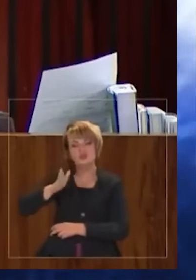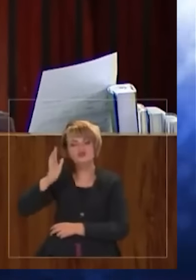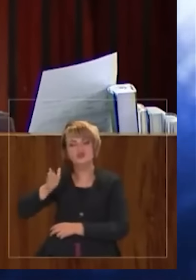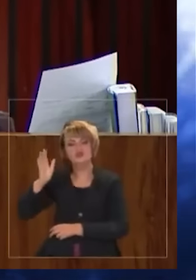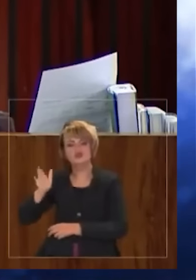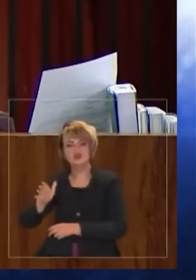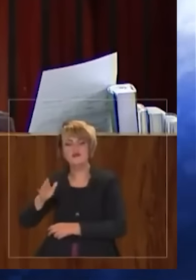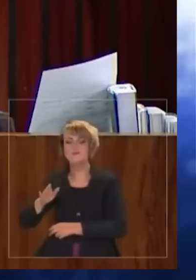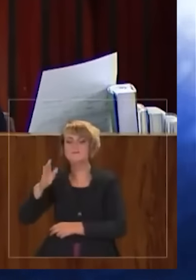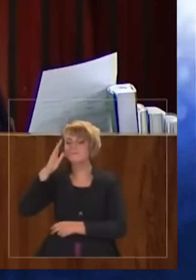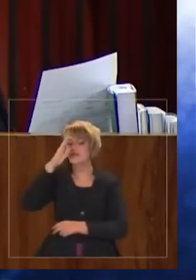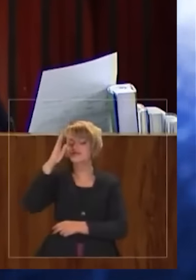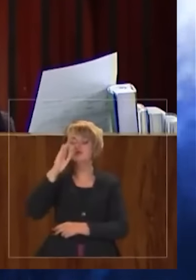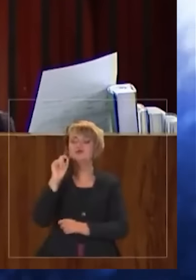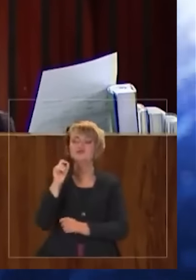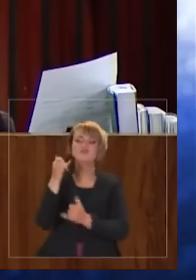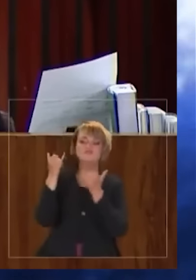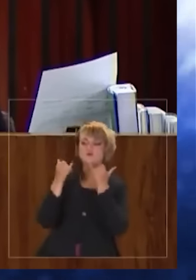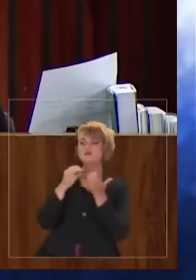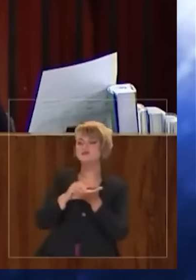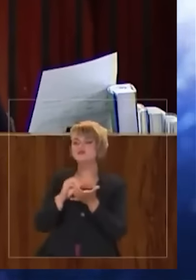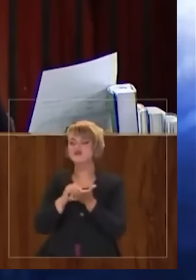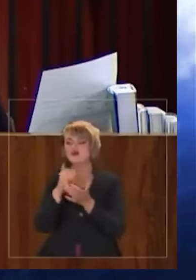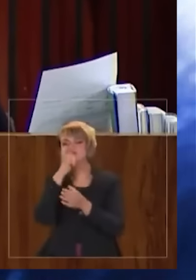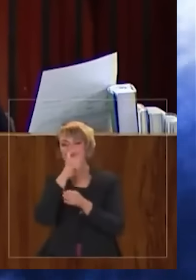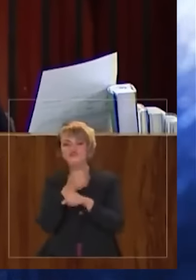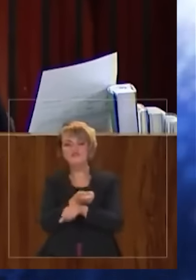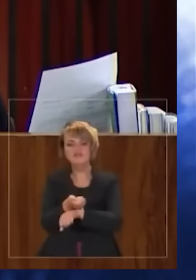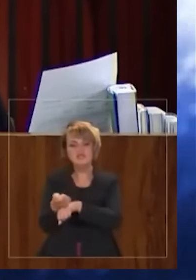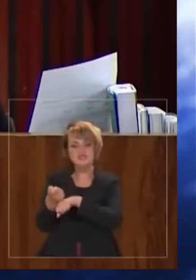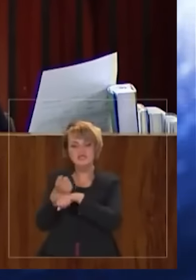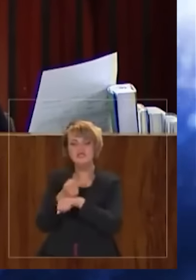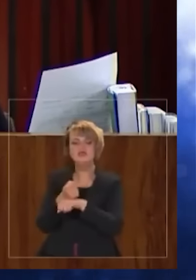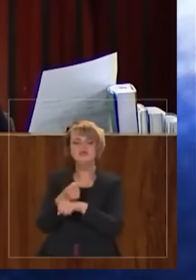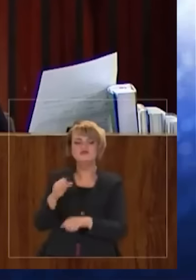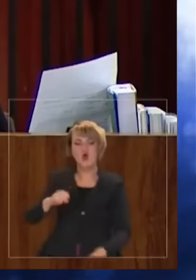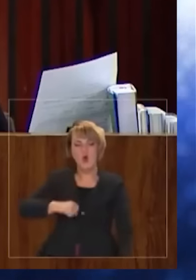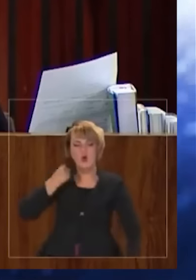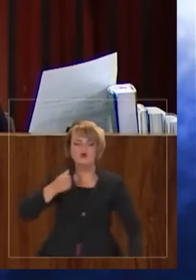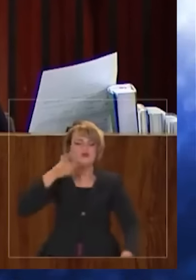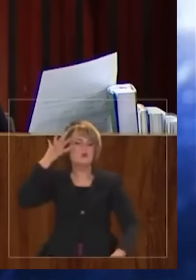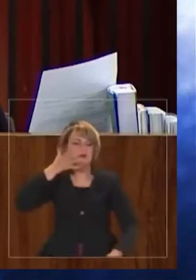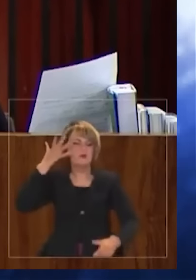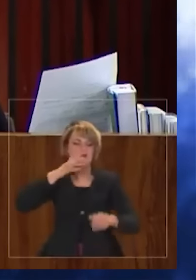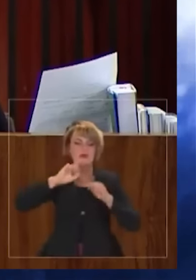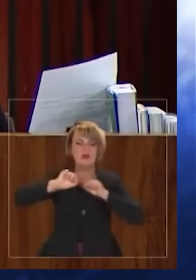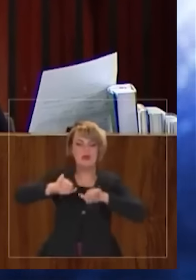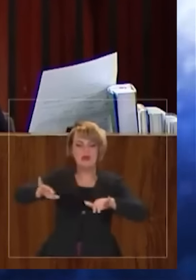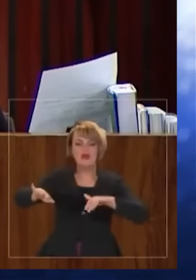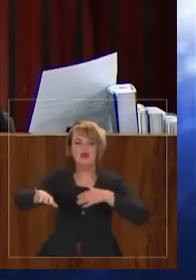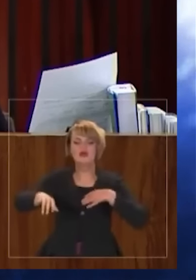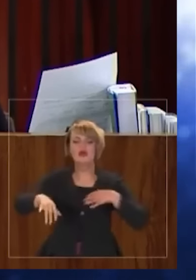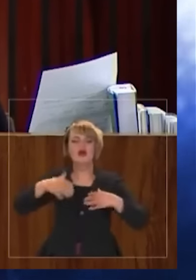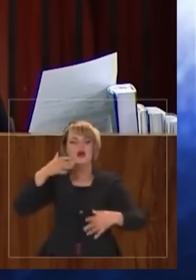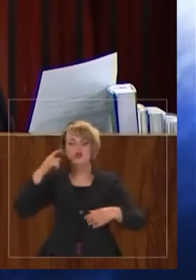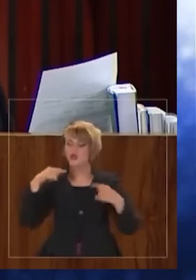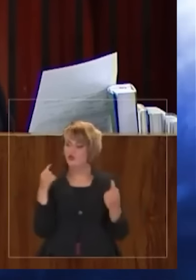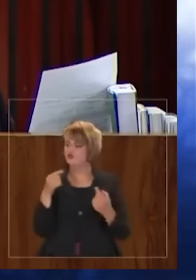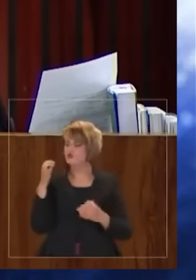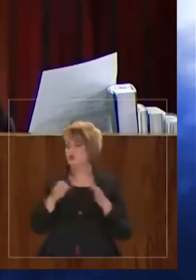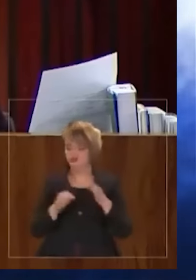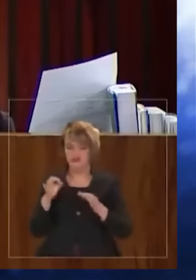principalmente em relação à desinformação fake News discursos de ódio a justiça como um todo